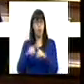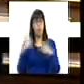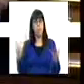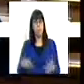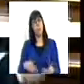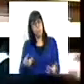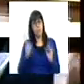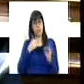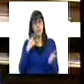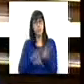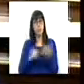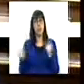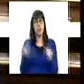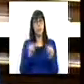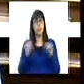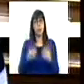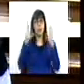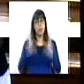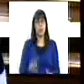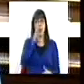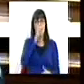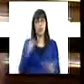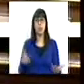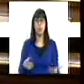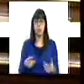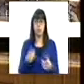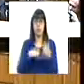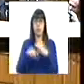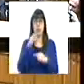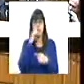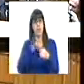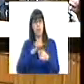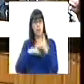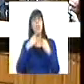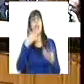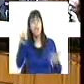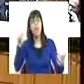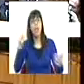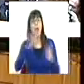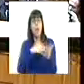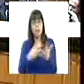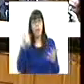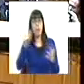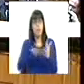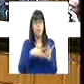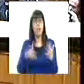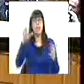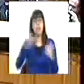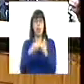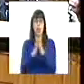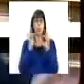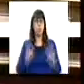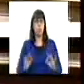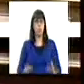objetivo e passarmos de facto à discussão do Orçamento de Estado? Porque se fossem os senhores, diga lá, plano B, plano C, estava